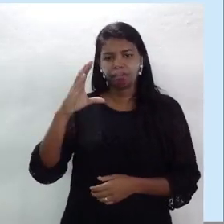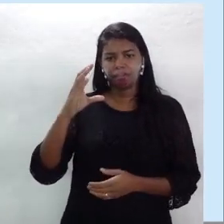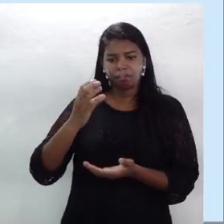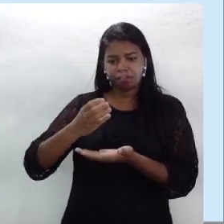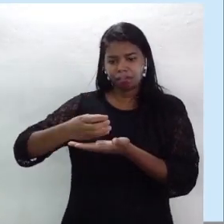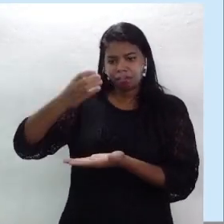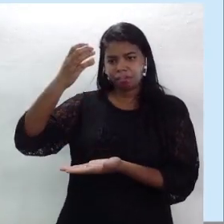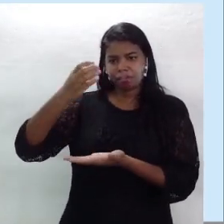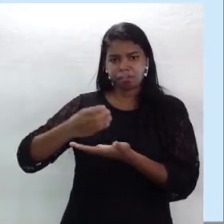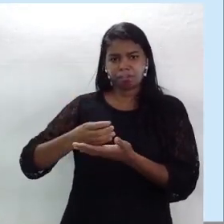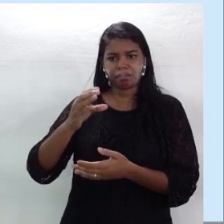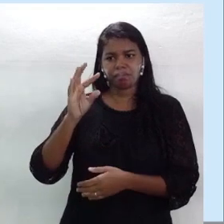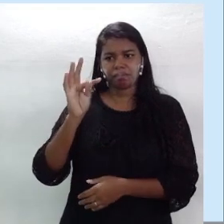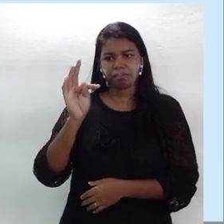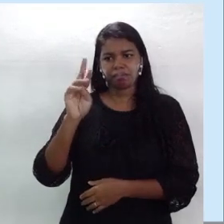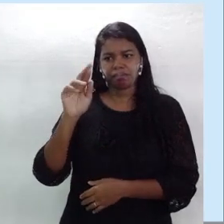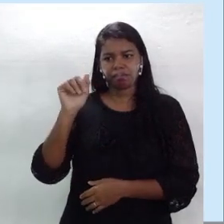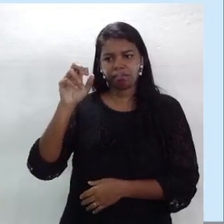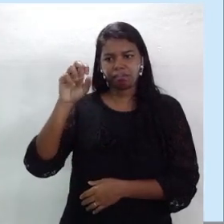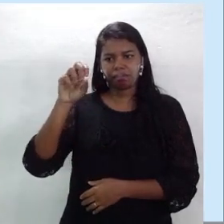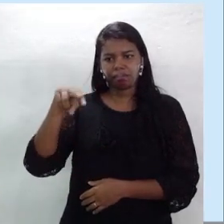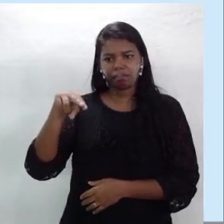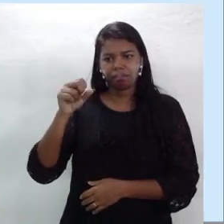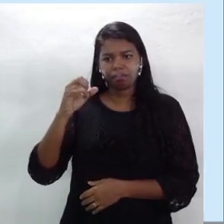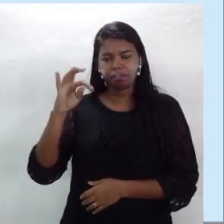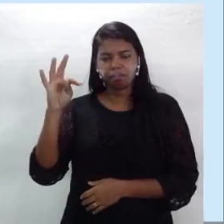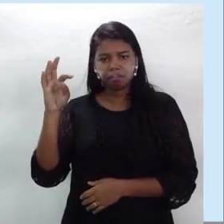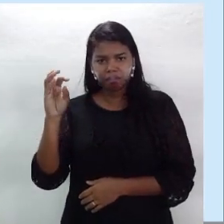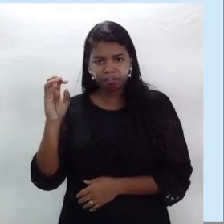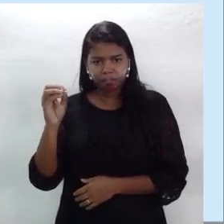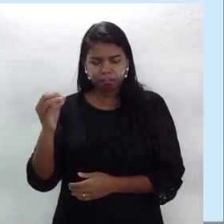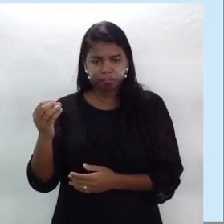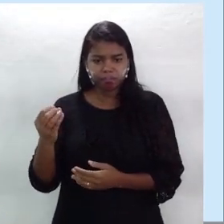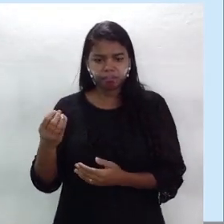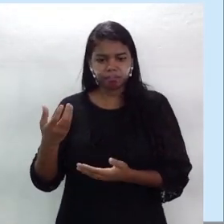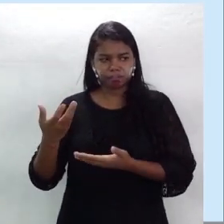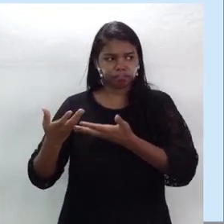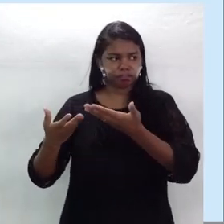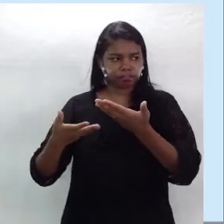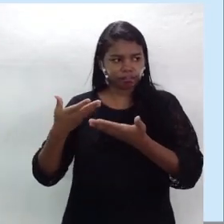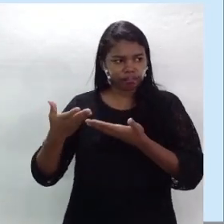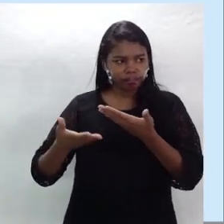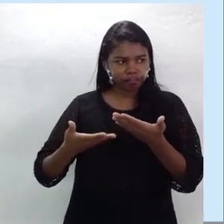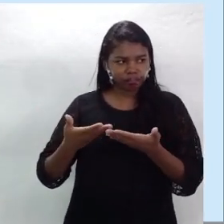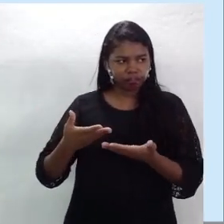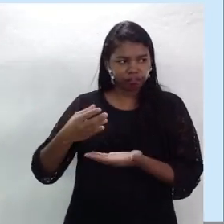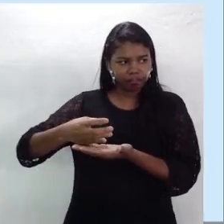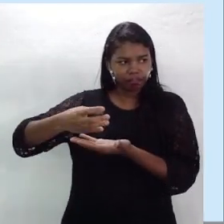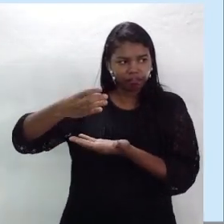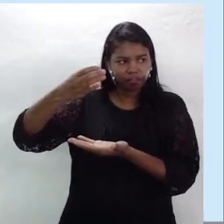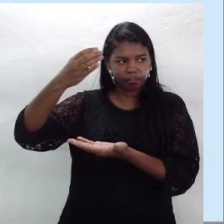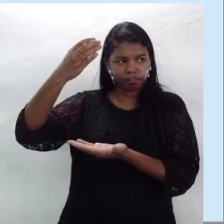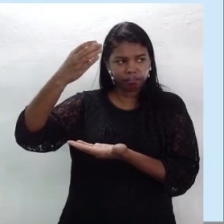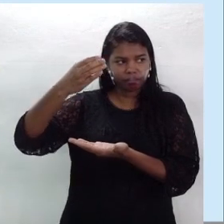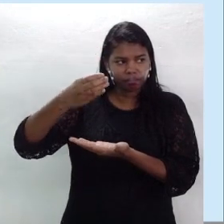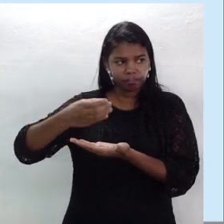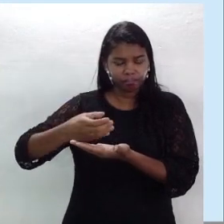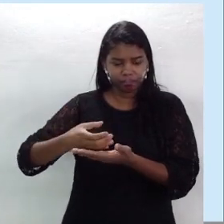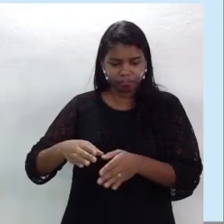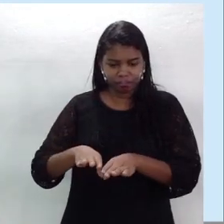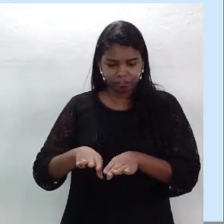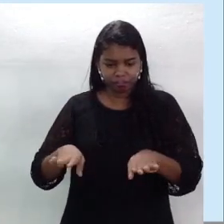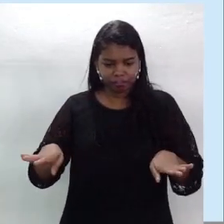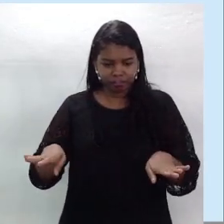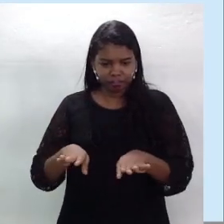trânsito, o formato dele contribui para que ele fique em pé no chão, tá